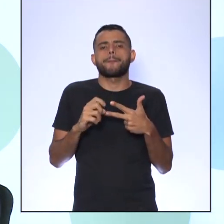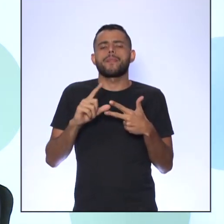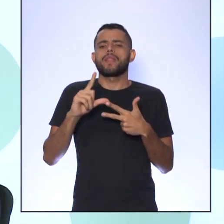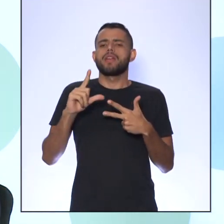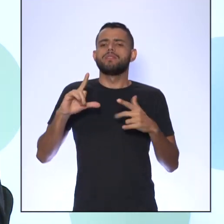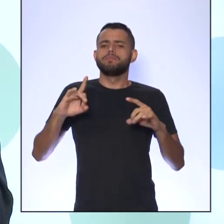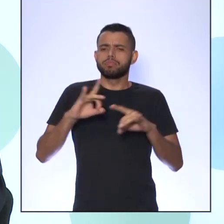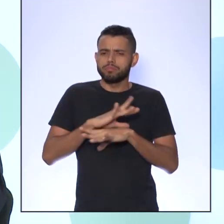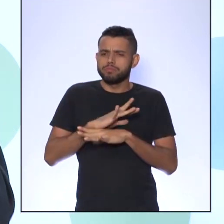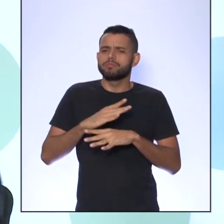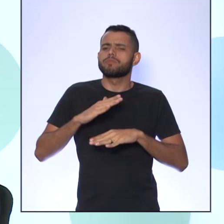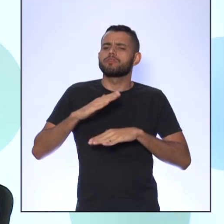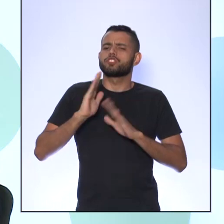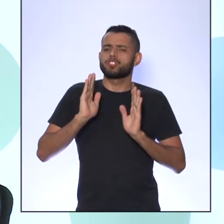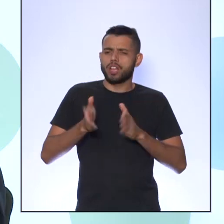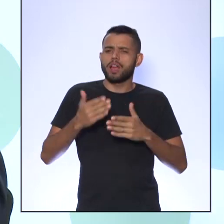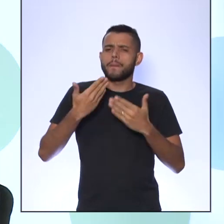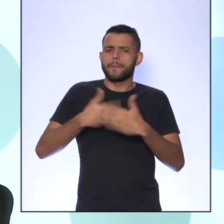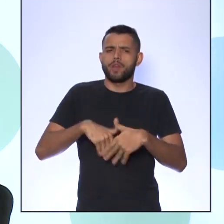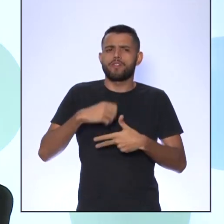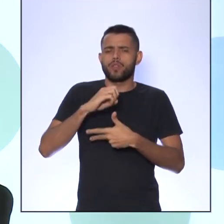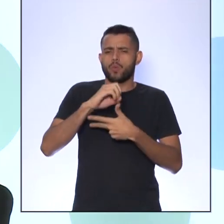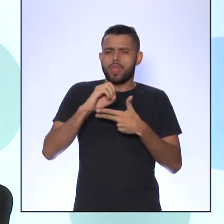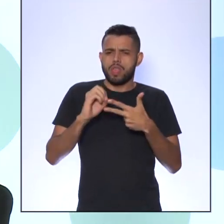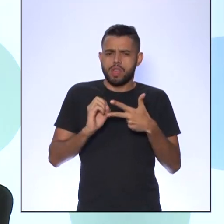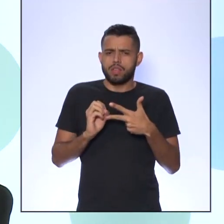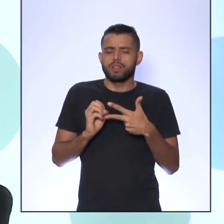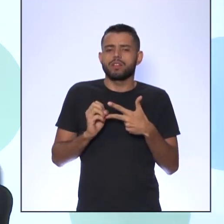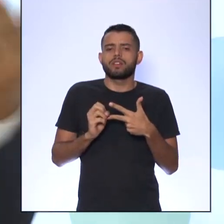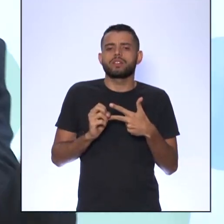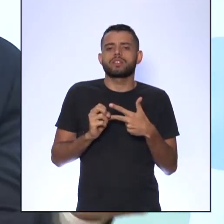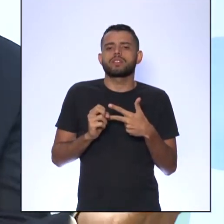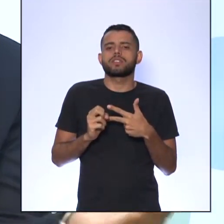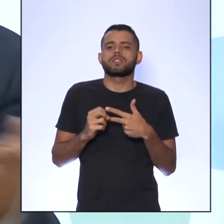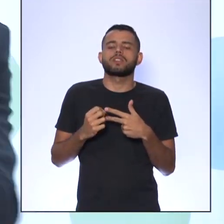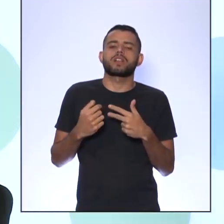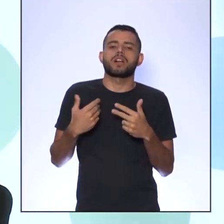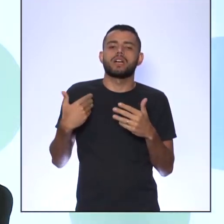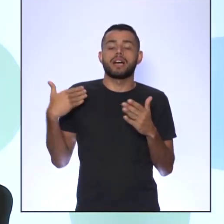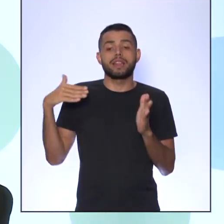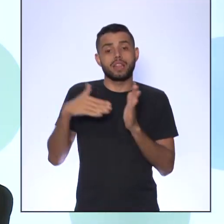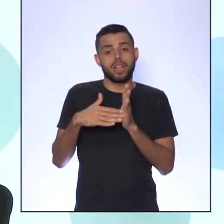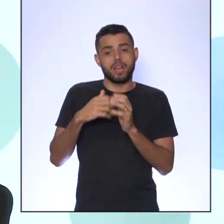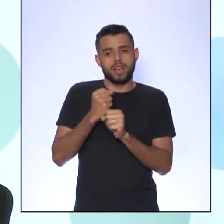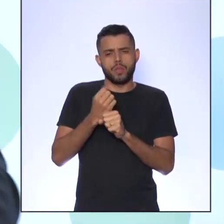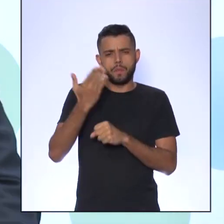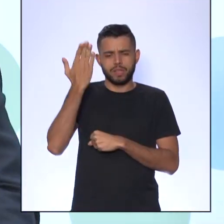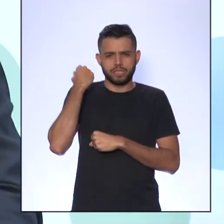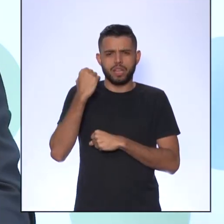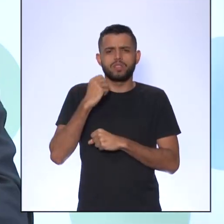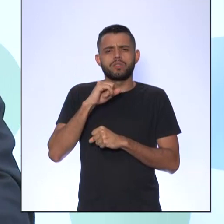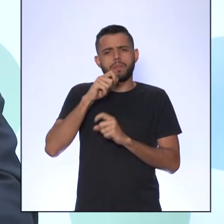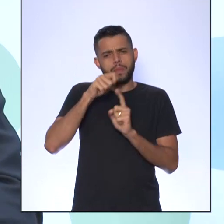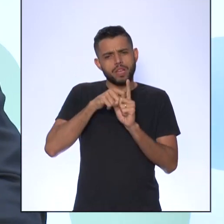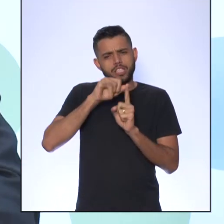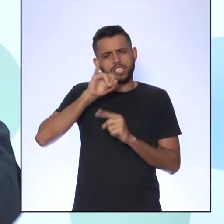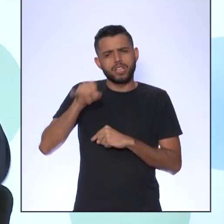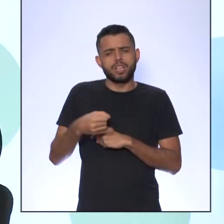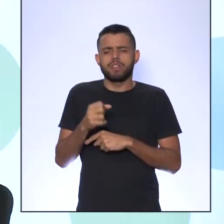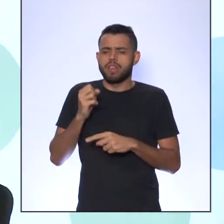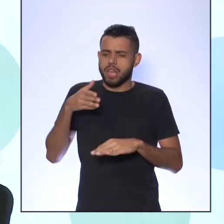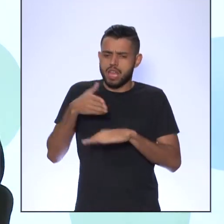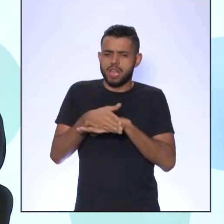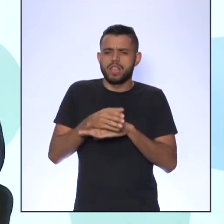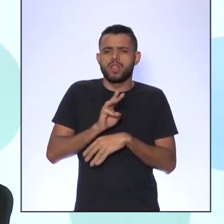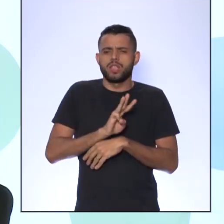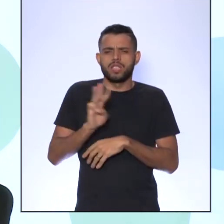prova do Enem, lá no período que for, até então, até o ano passado, em janeiro, né, você entra no site do SISU, pode